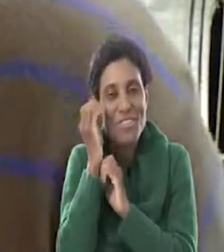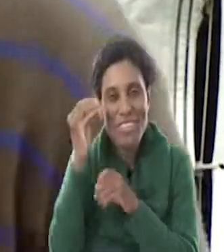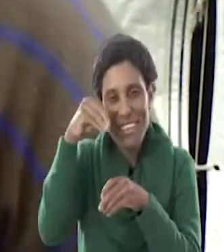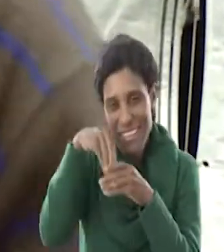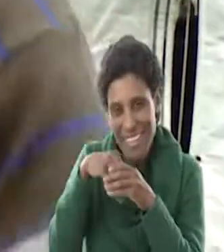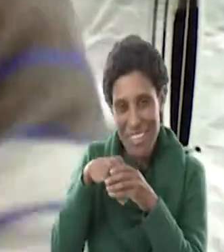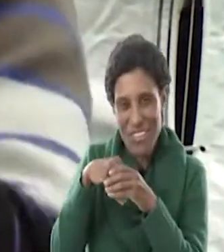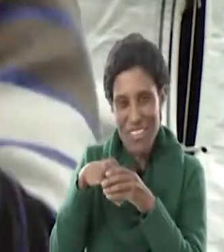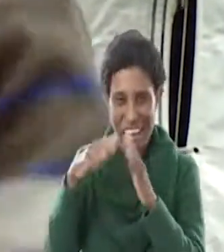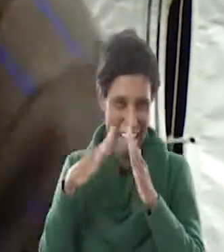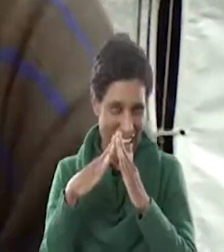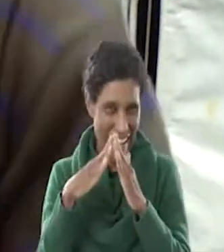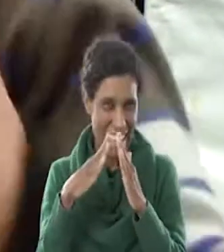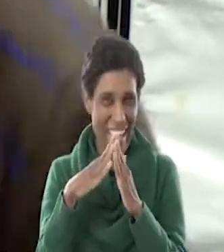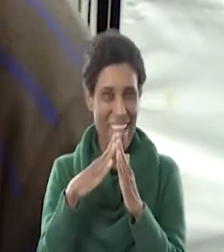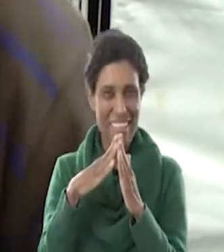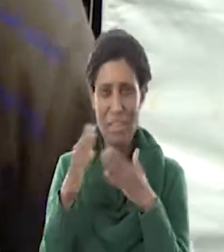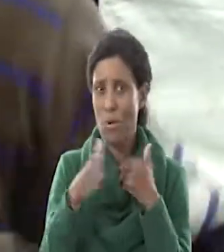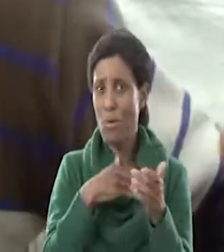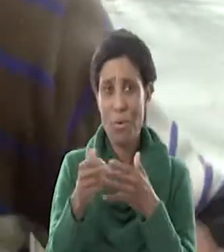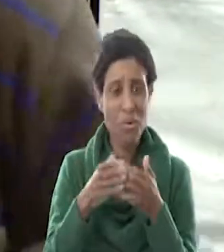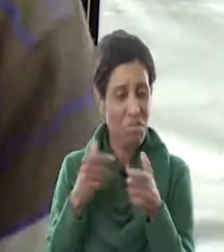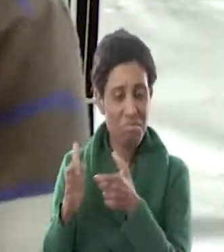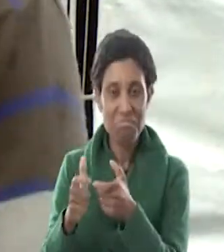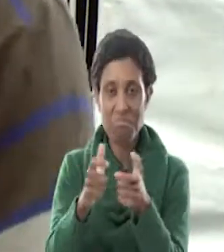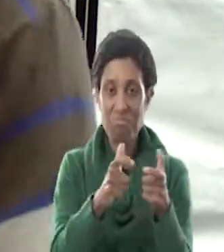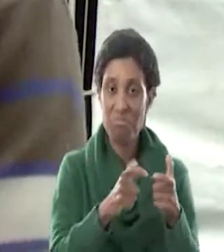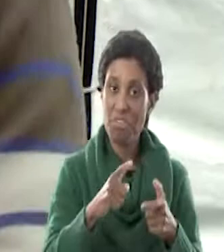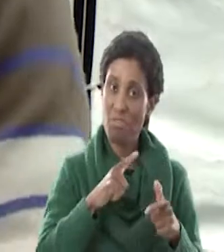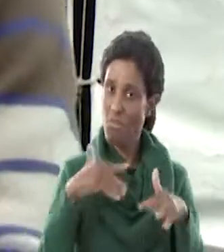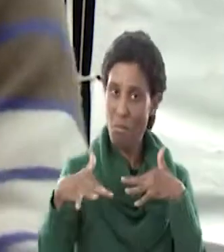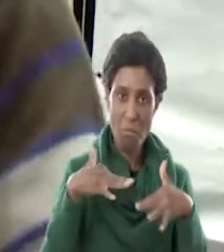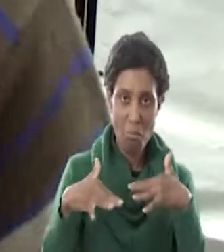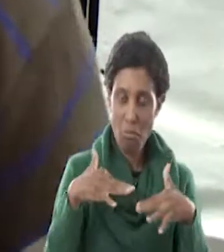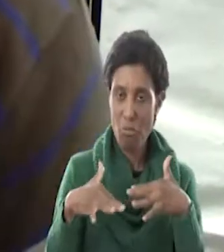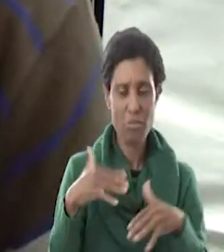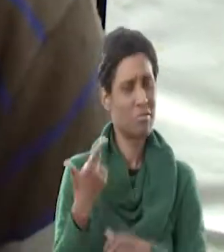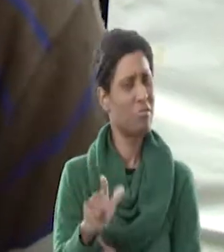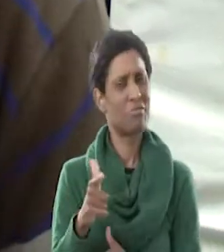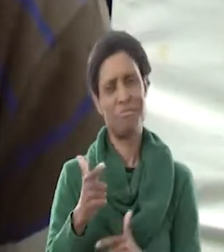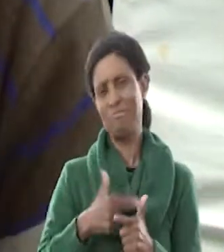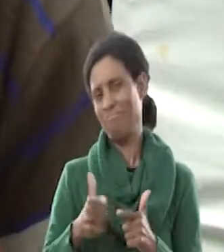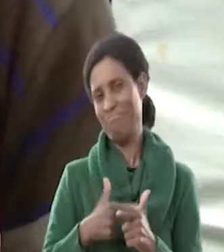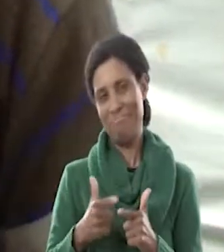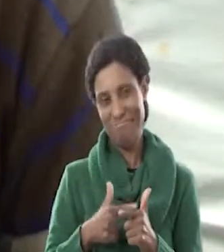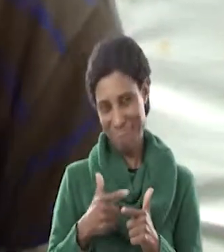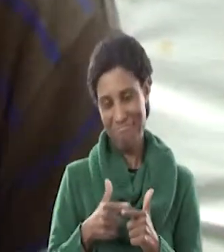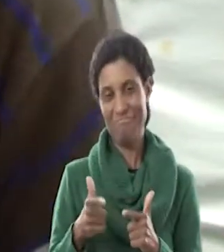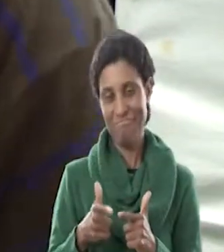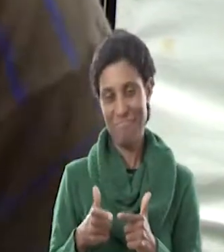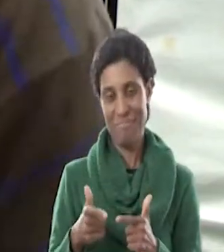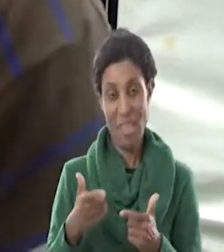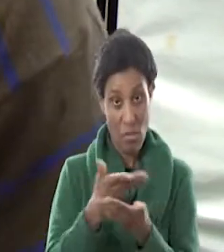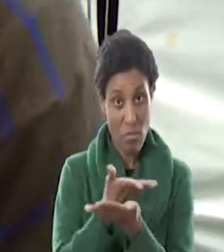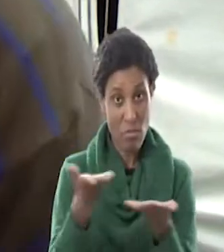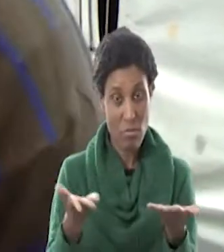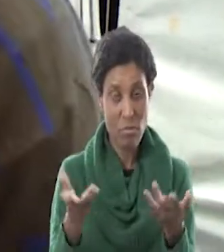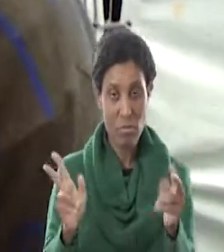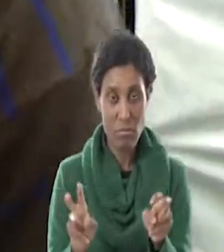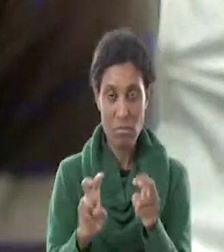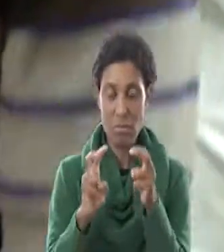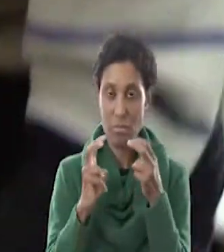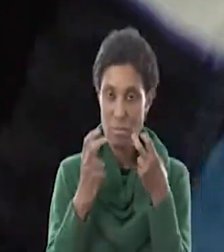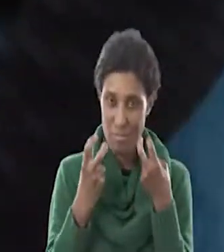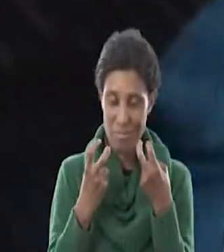travesseiro, deixar dentro da casa, assim, em qualquer ambiente onde tem um movimento total, não tem problema nenhum. E como vocês